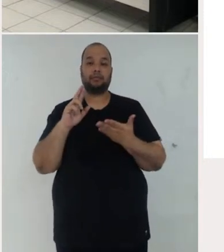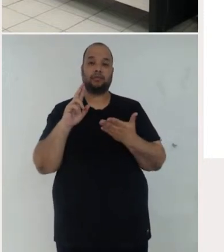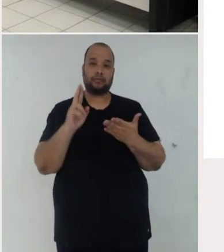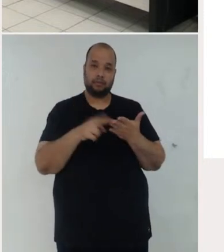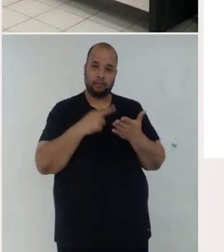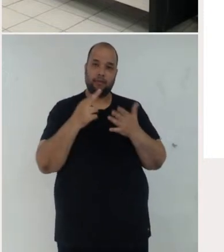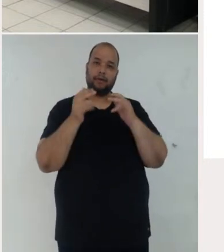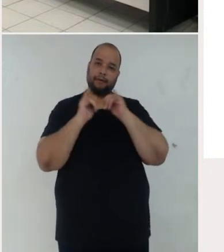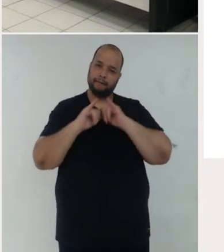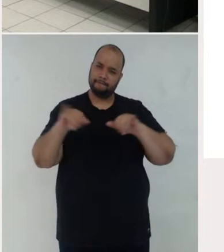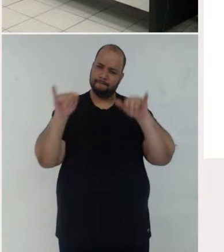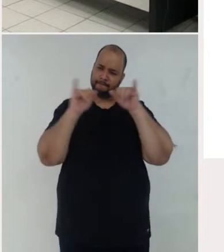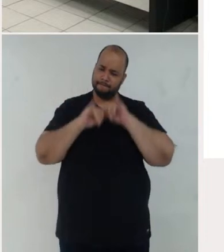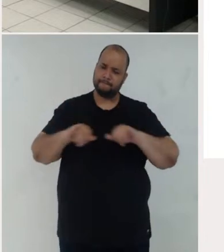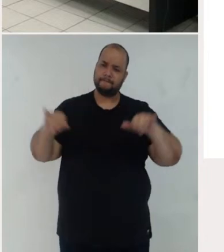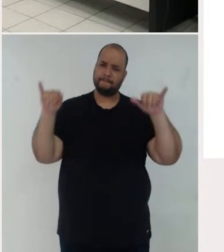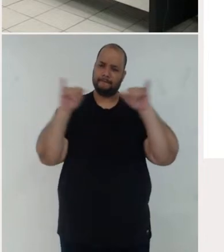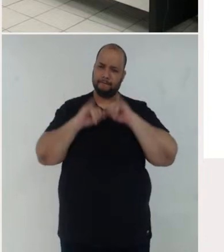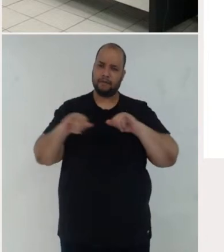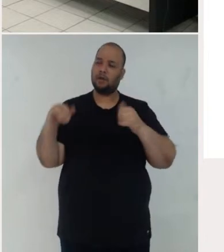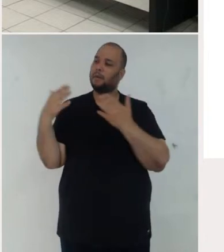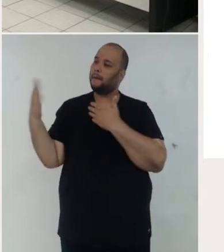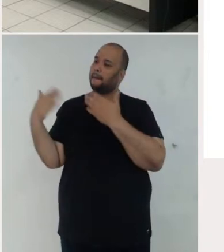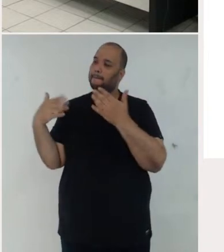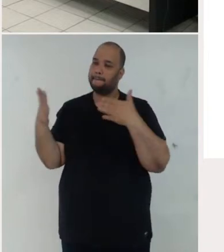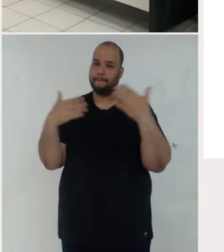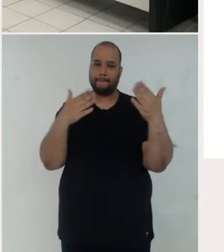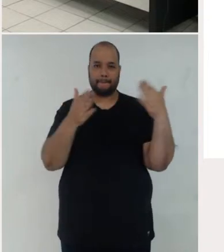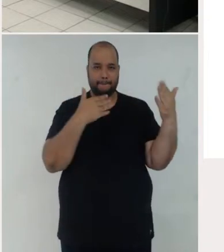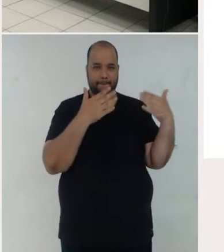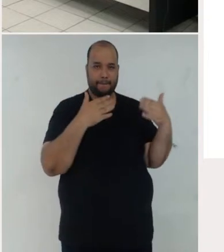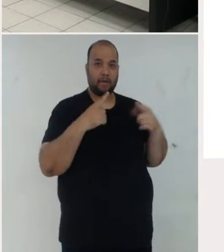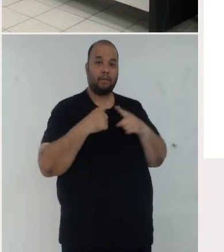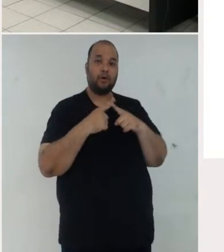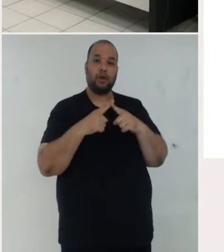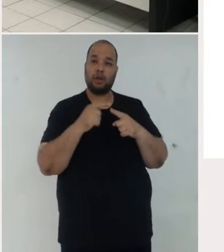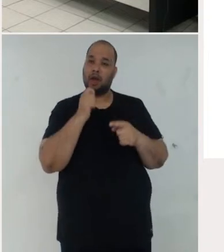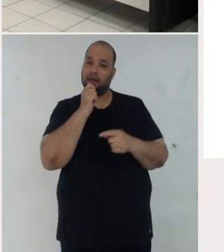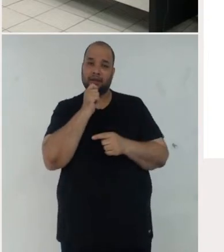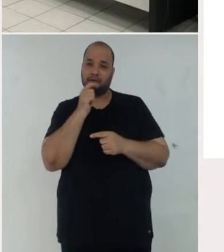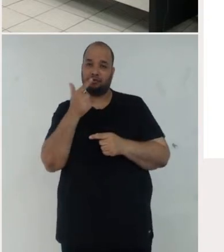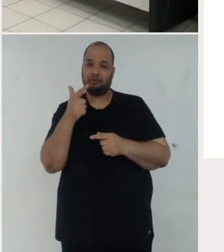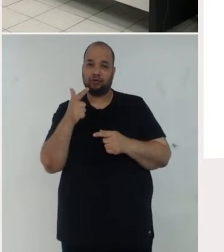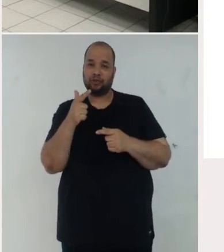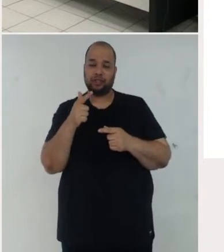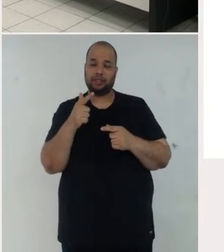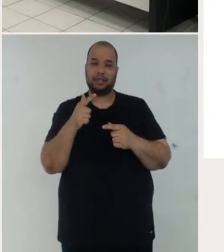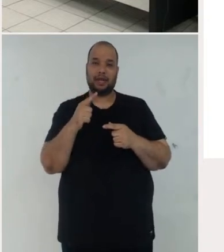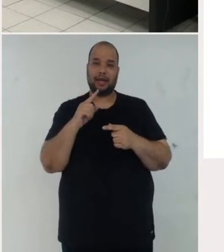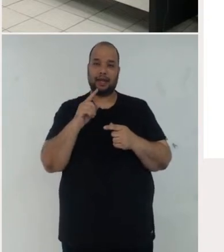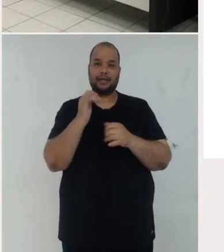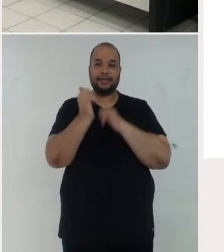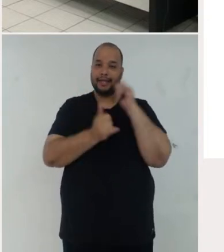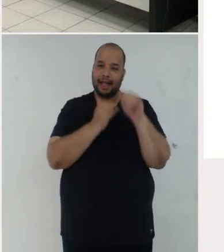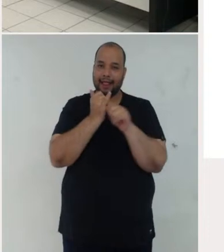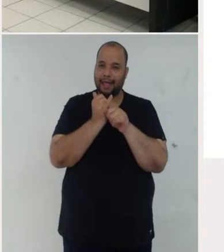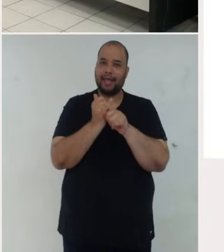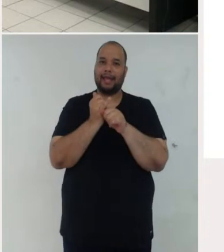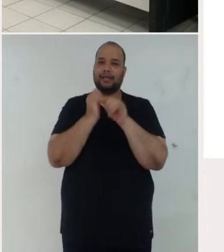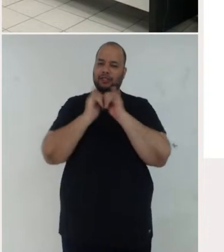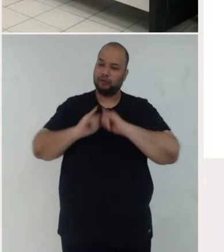sendo divulgada, aquela divulgação boca a boca, né, porque não estávamos ainda no auge da internet,